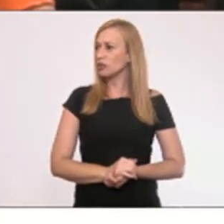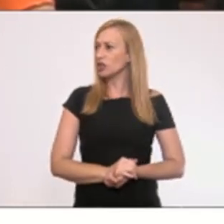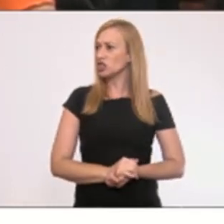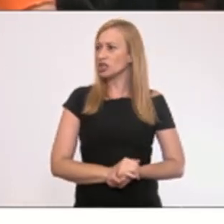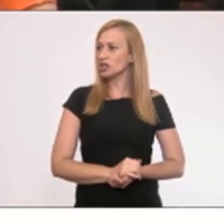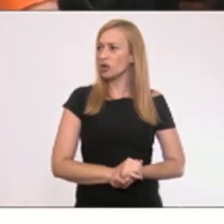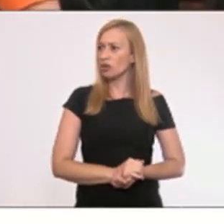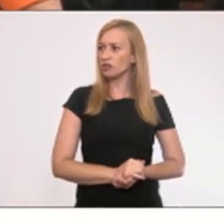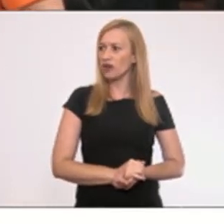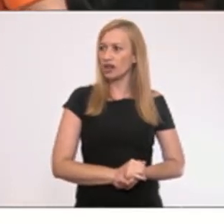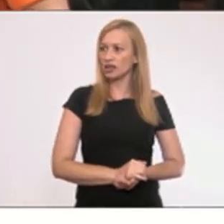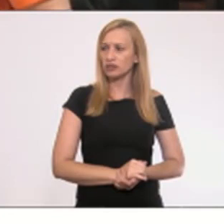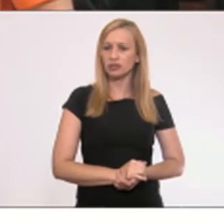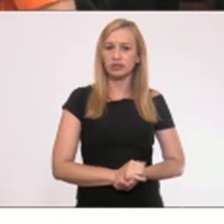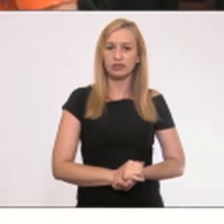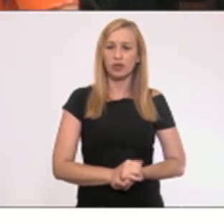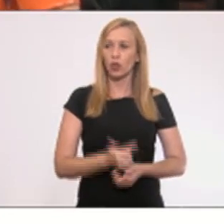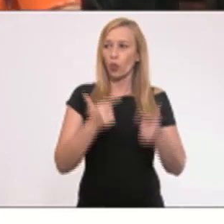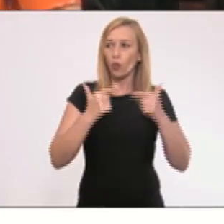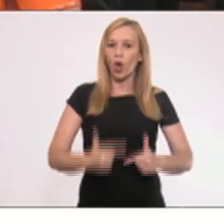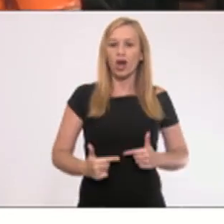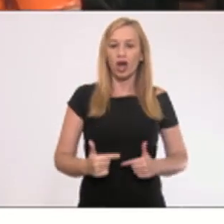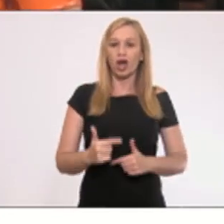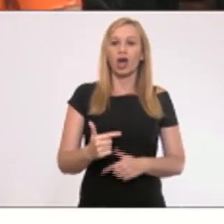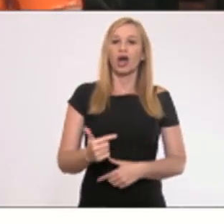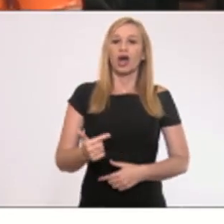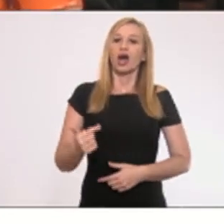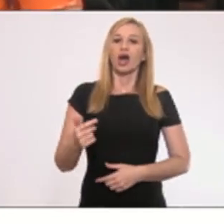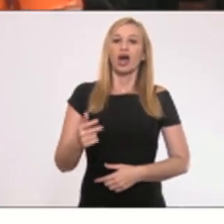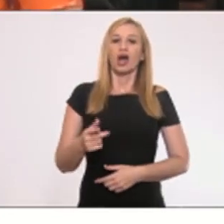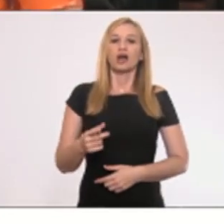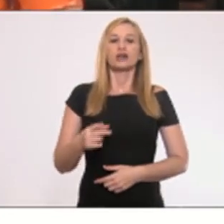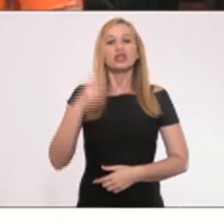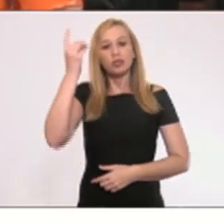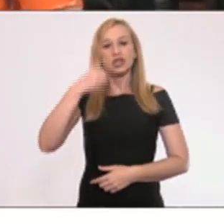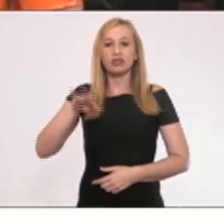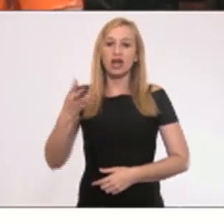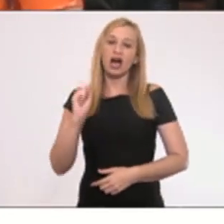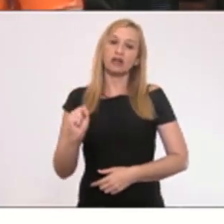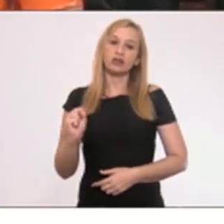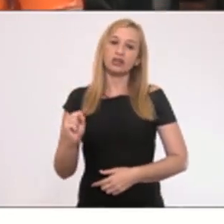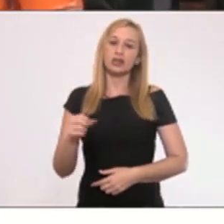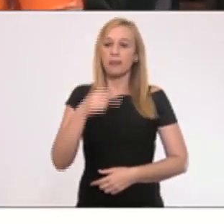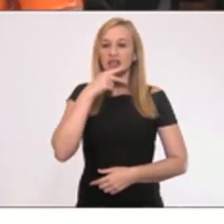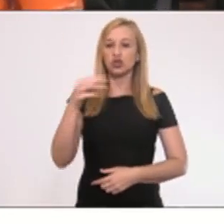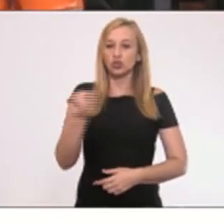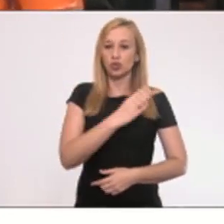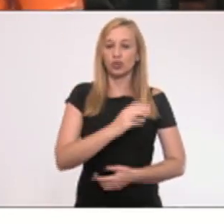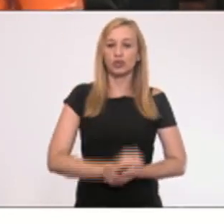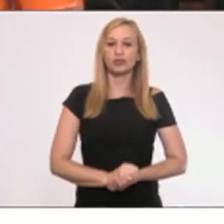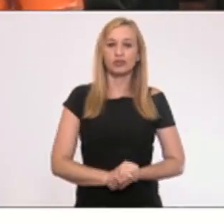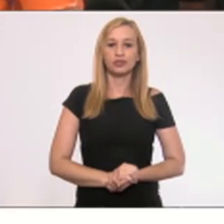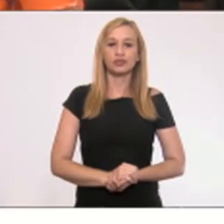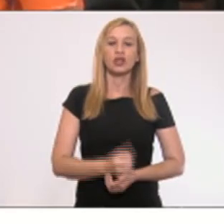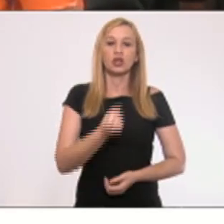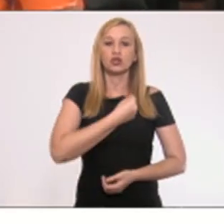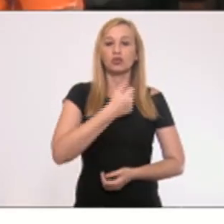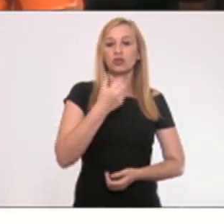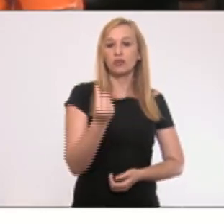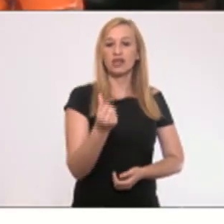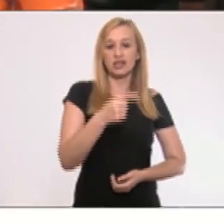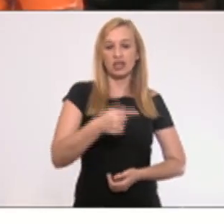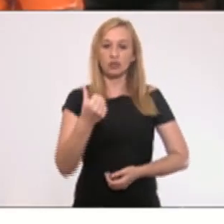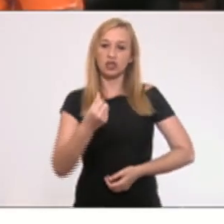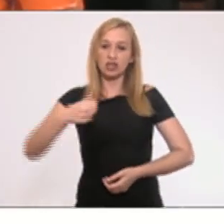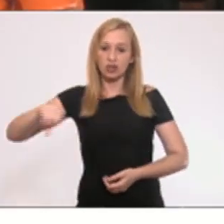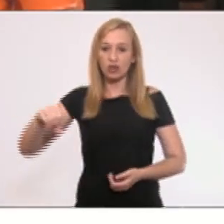103, abstenção. Abstenção 103. Do deputado Carlos Caiado, bancada do Novo. Requerimento número 67/2019, de